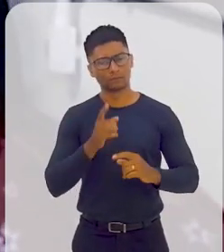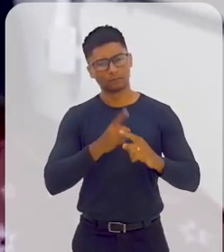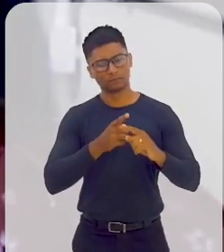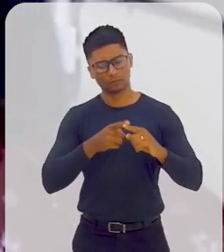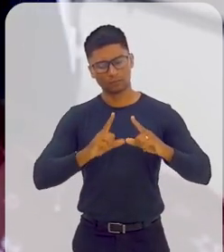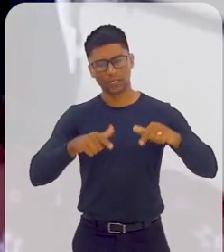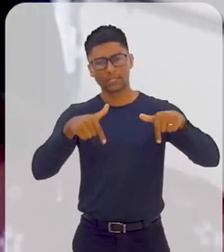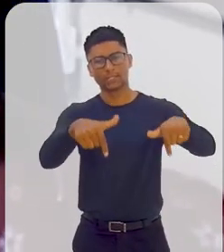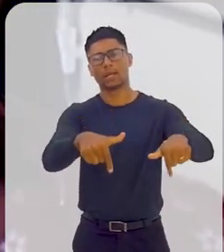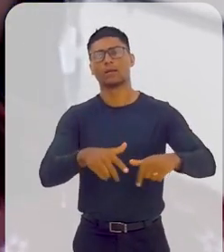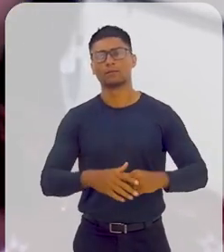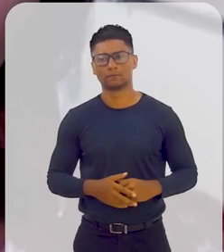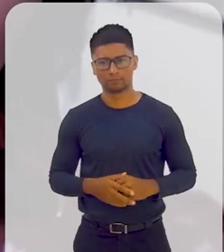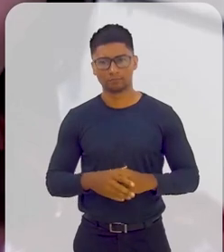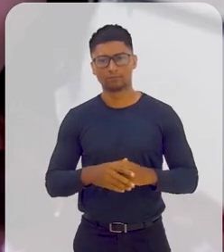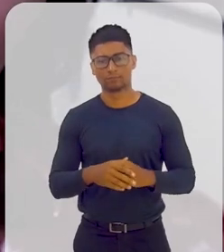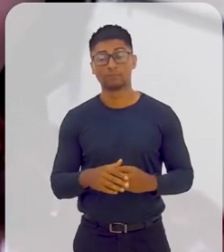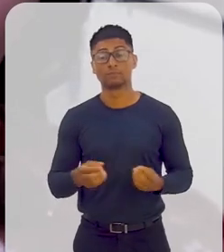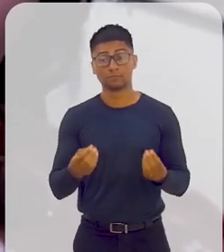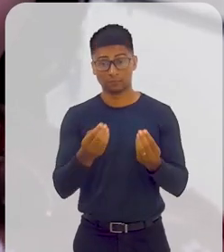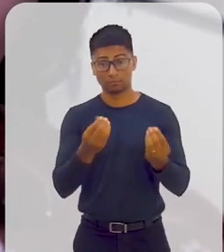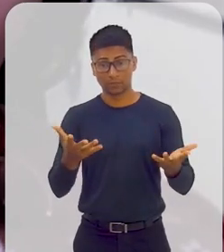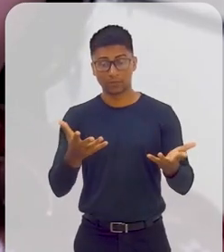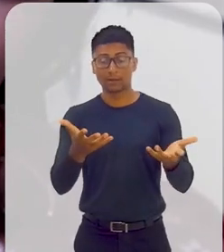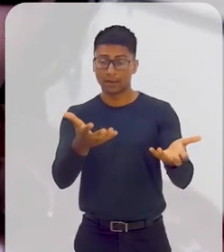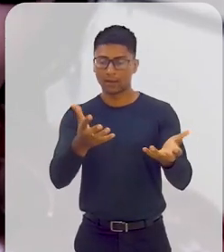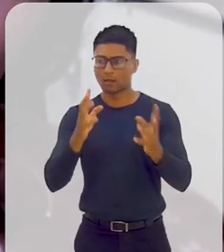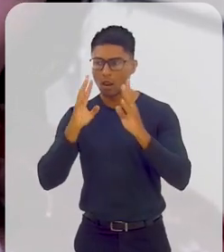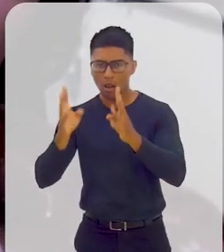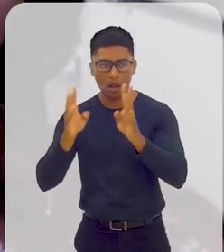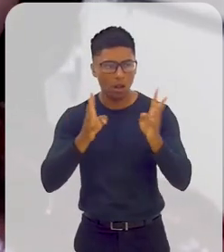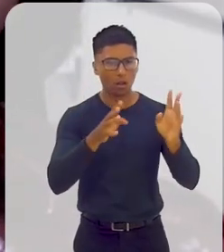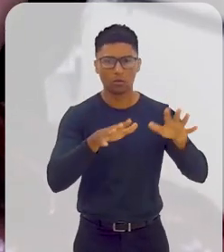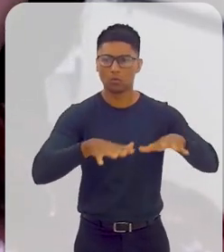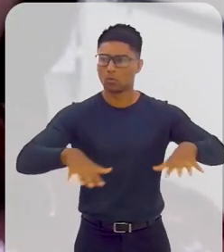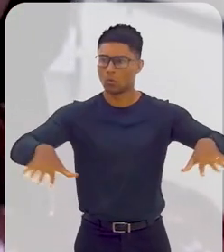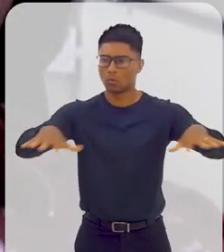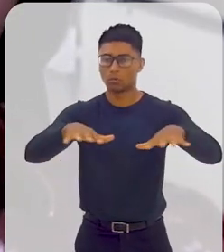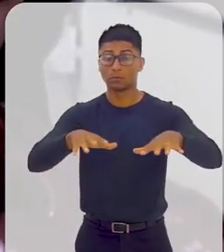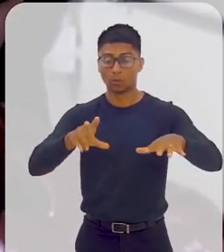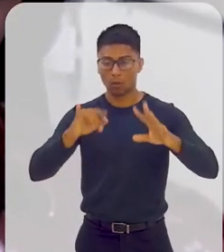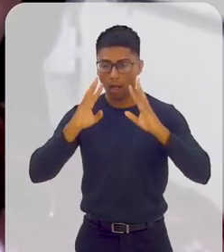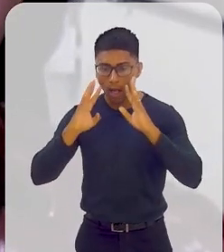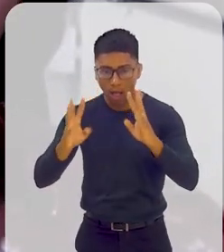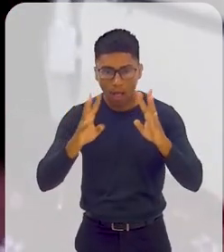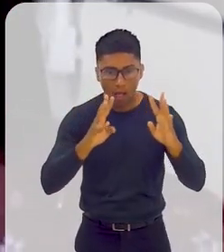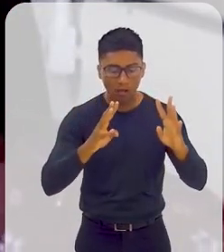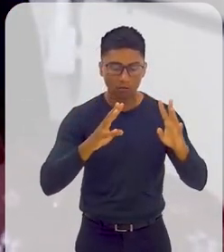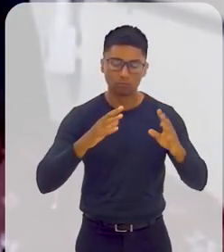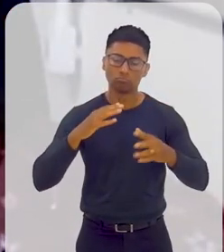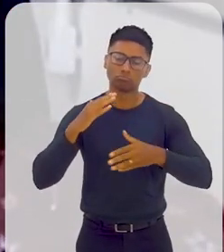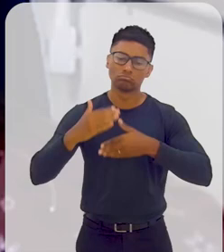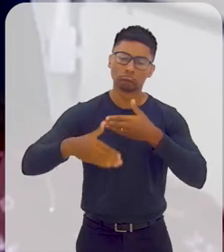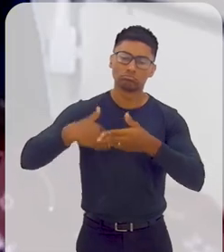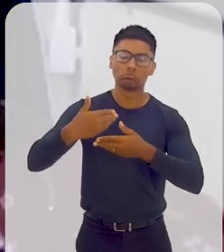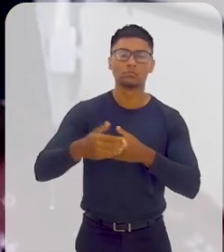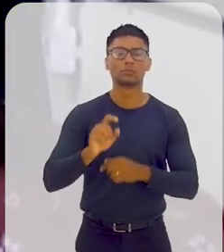essa iniciativa de estar disponível em escutar e, a partir dessa escuta,